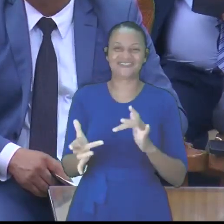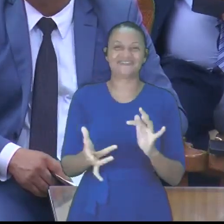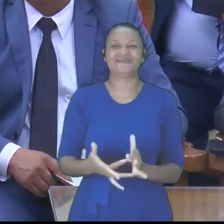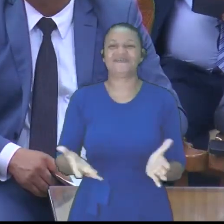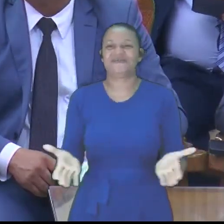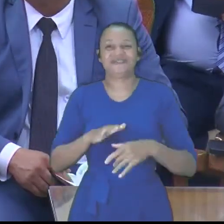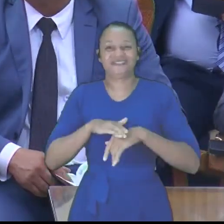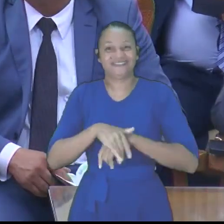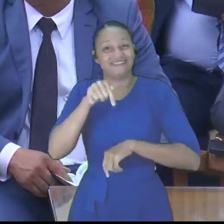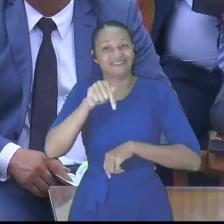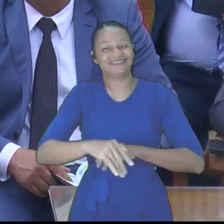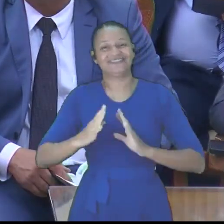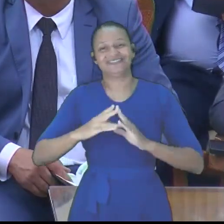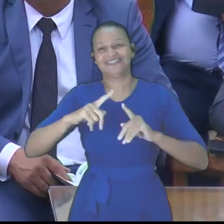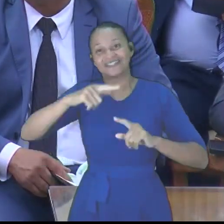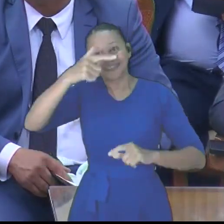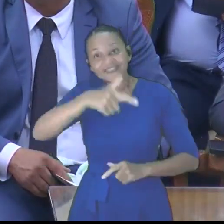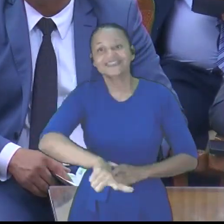aqui na igreja.